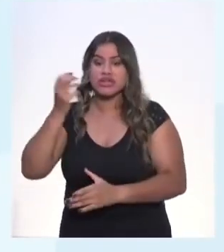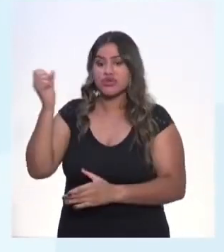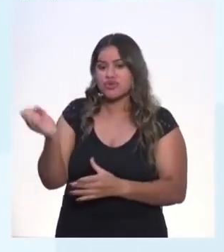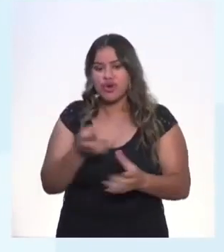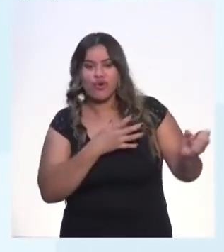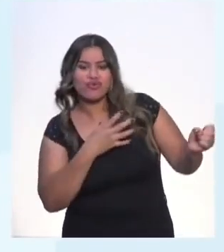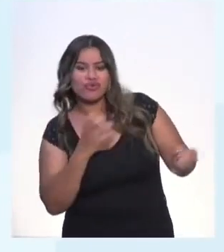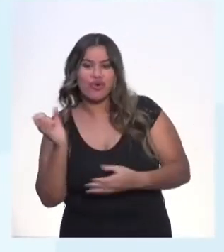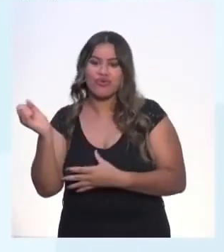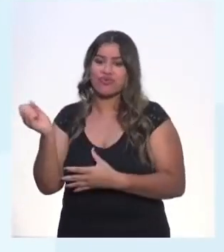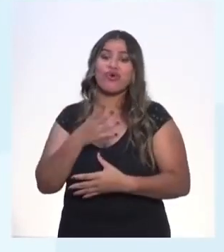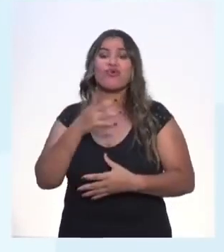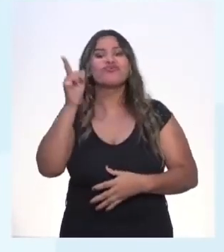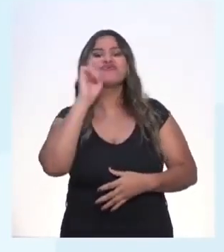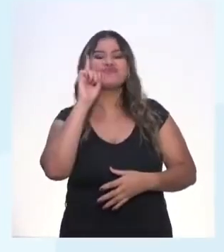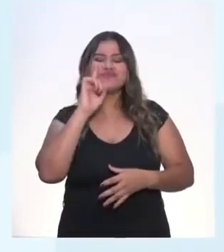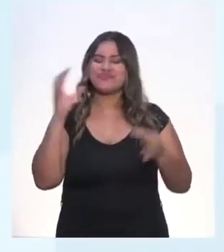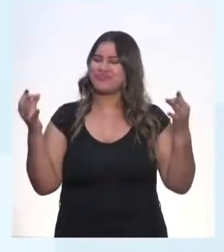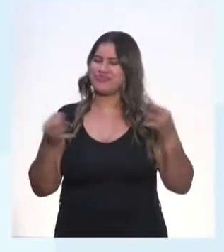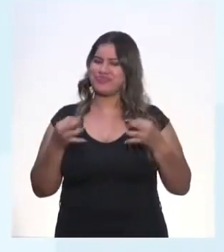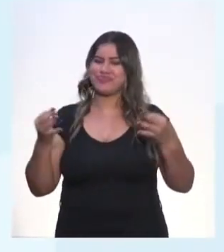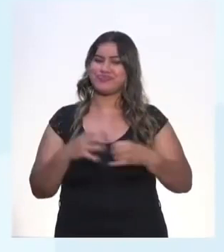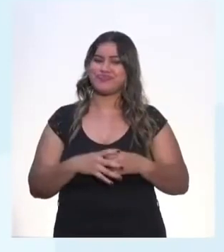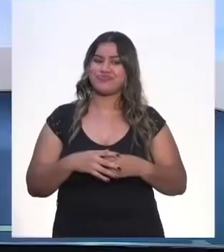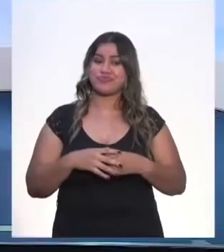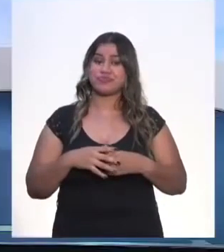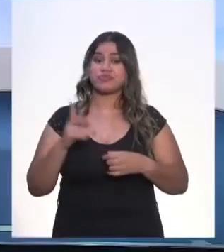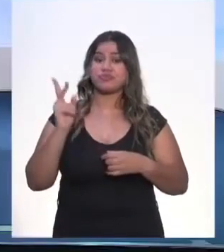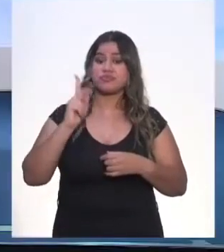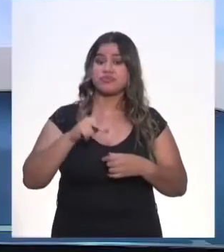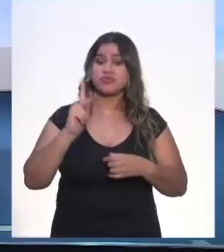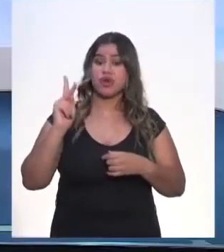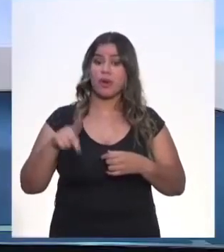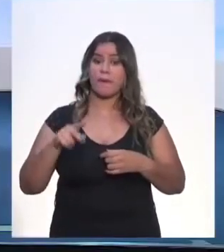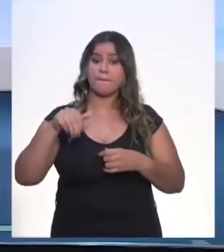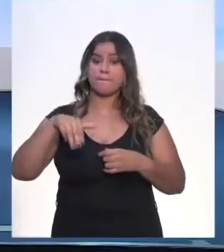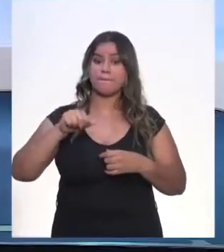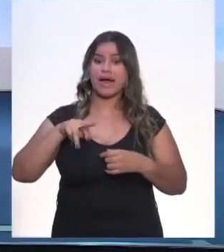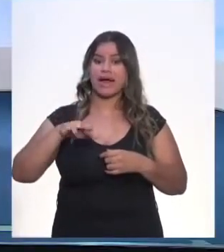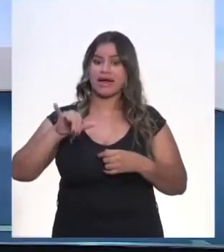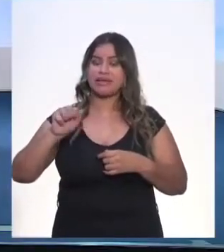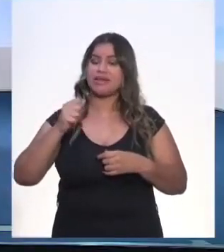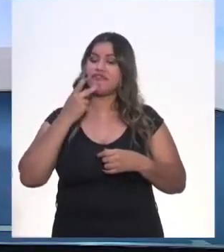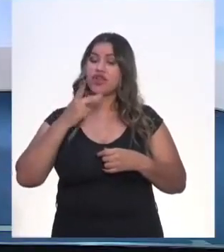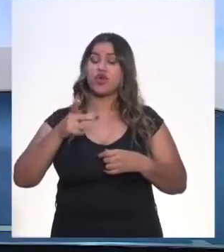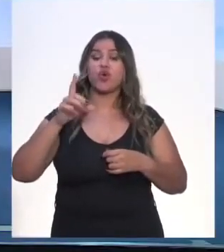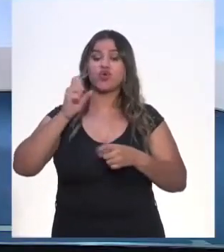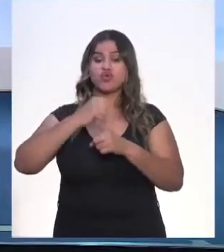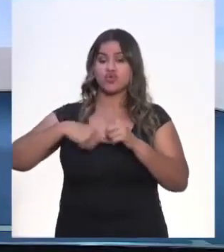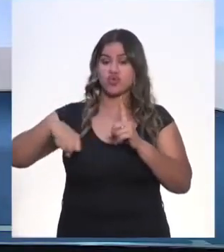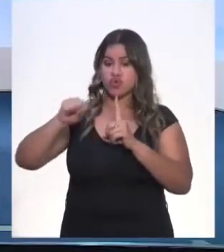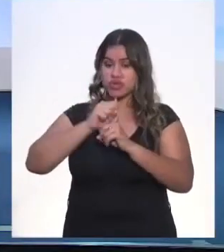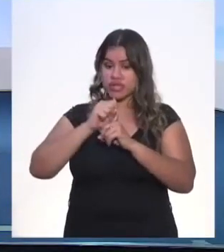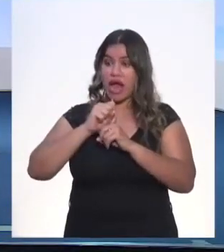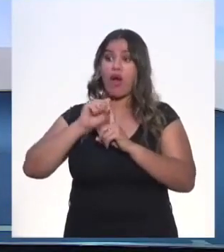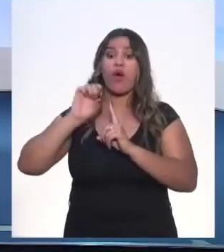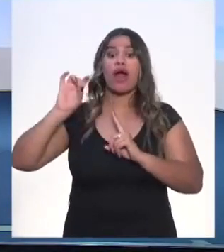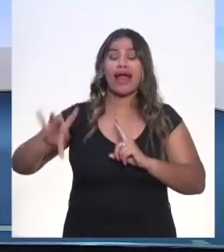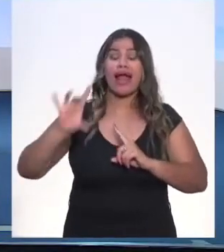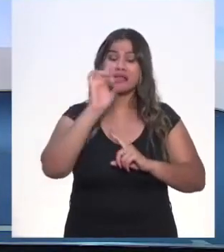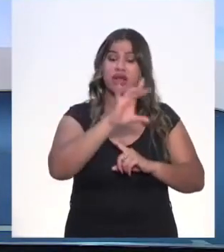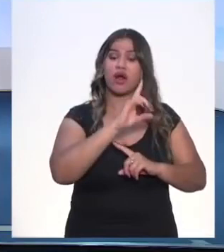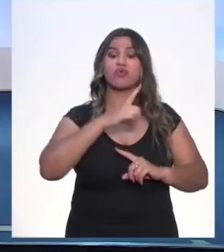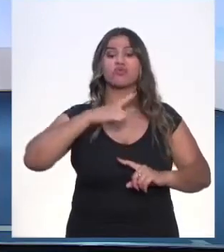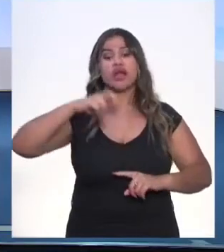realidades todos os dias. Perfeito, Fabi. A professora Maria falou, né? Cada sociedade tem sua própria cultura. Temos